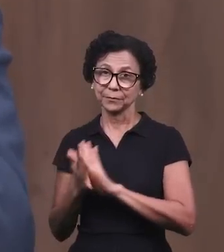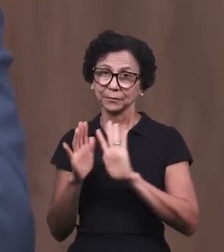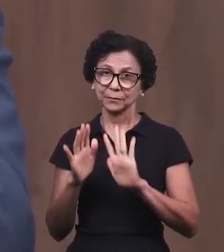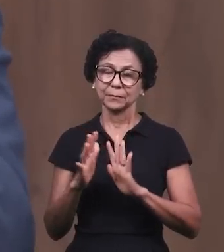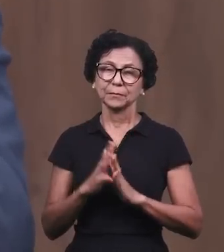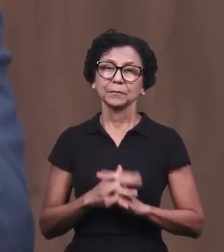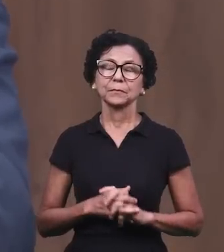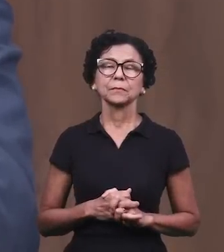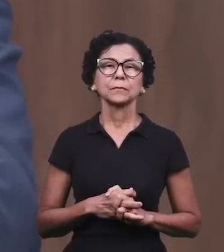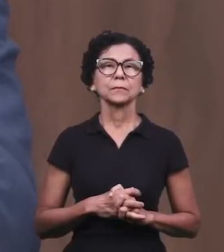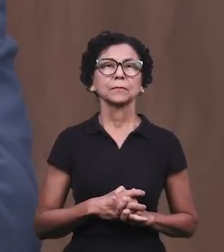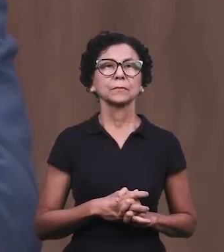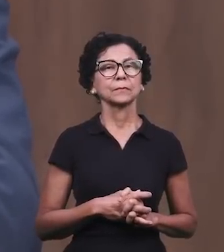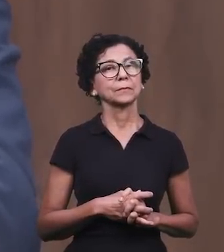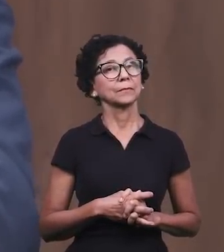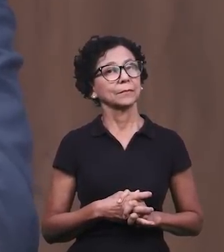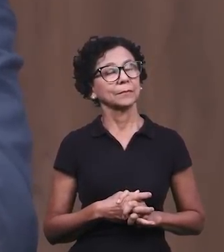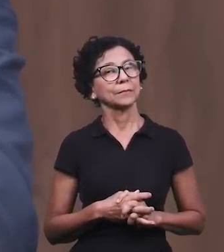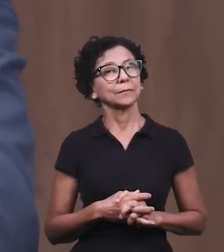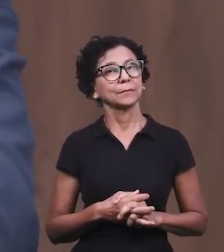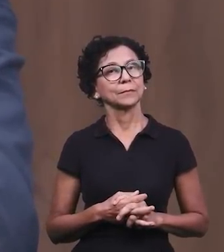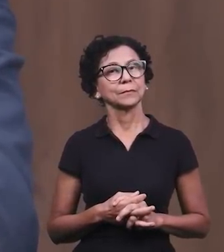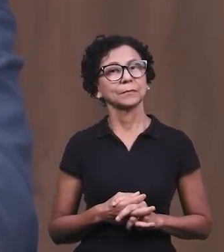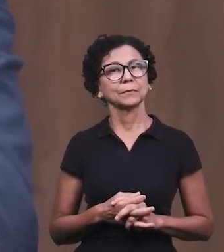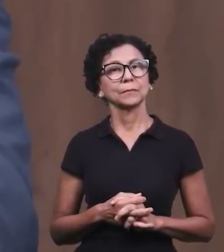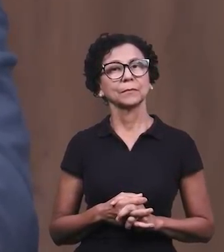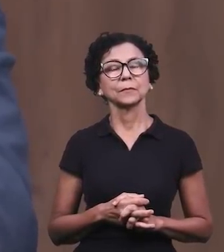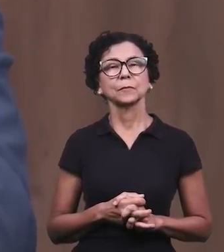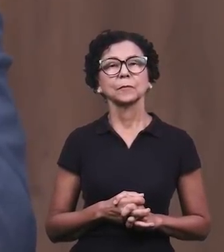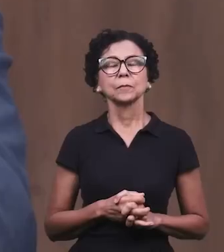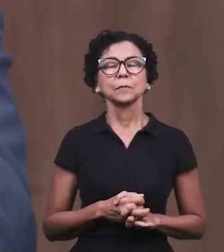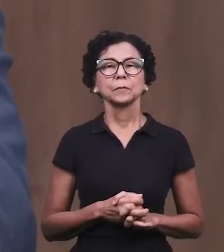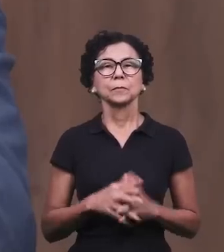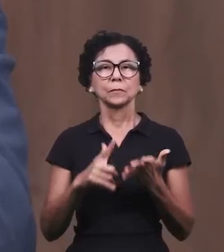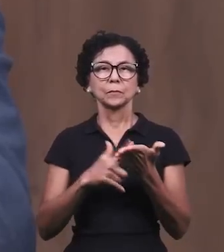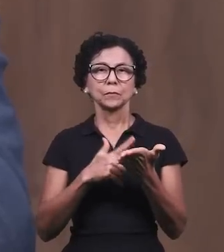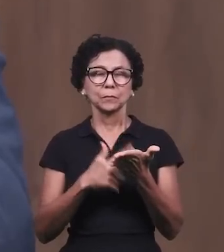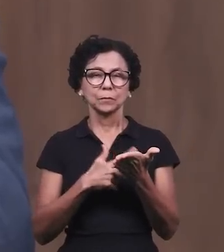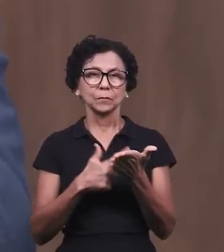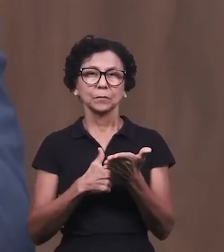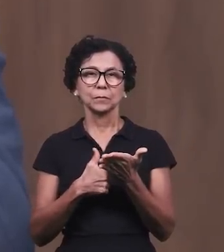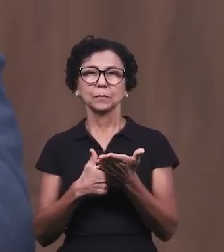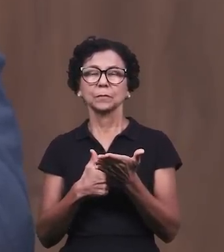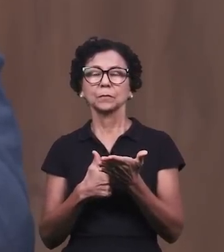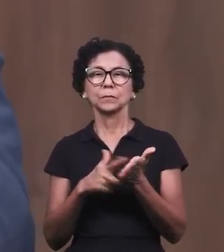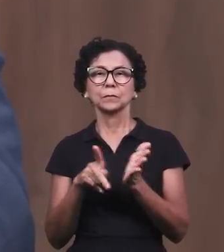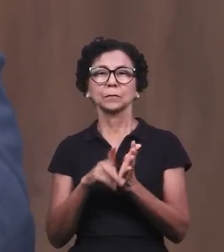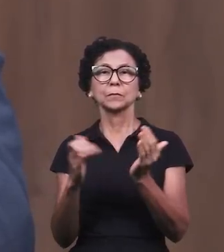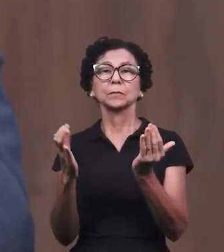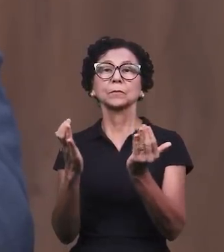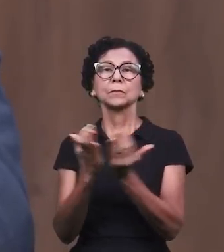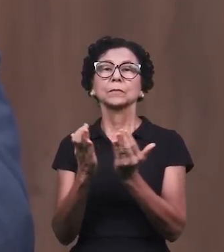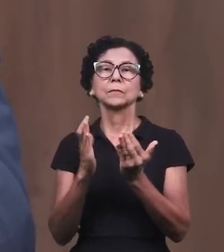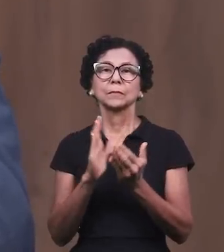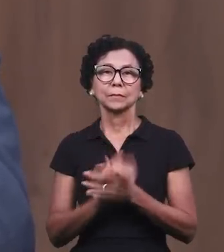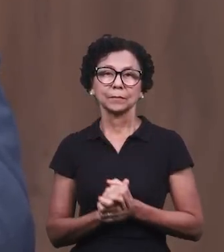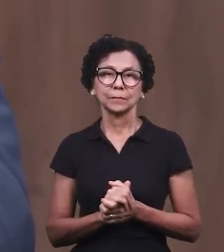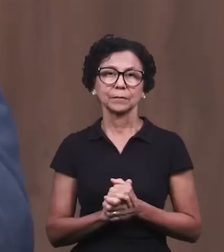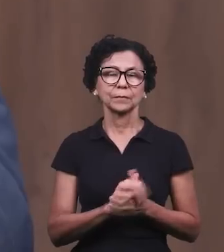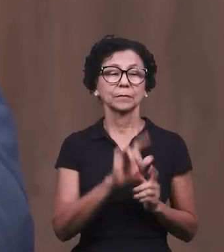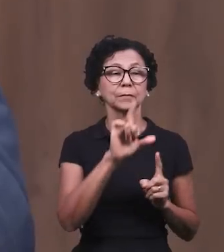fé e prática, a necessidade do irmão ler a palavra, conhecer a letra, para depois